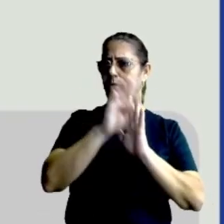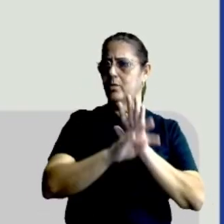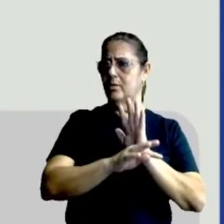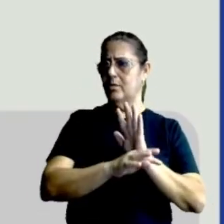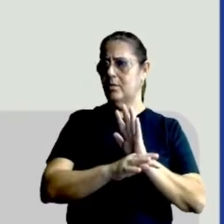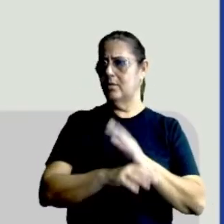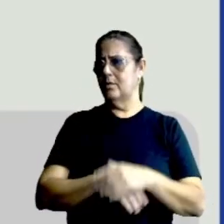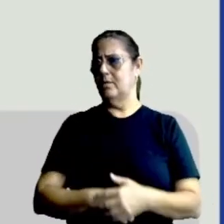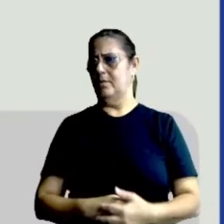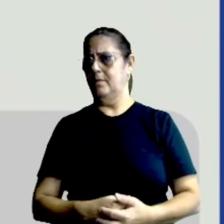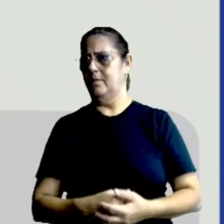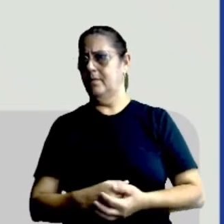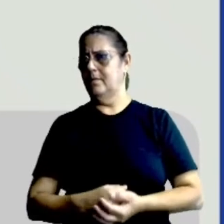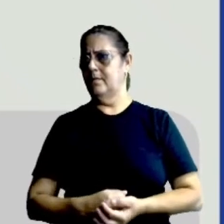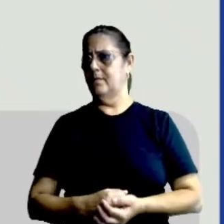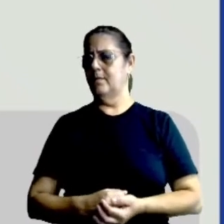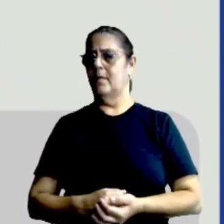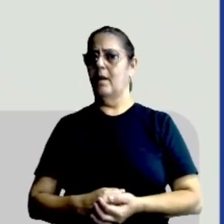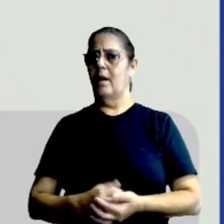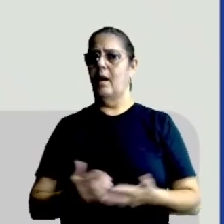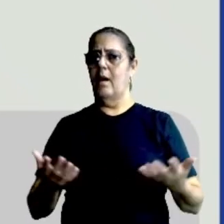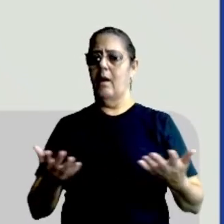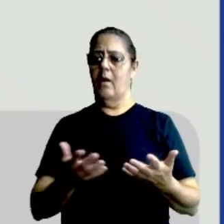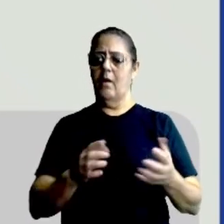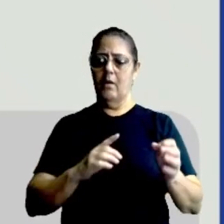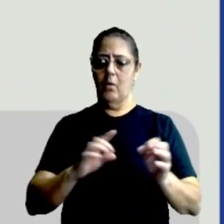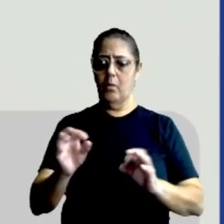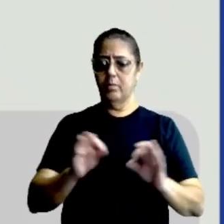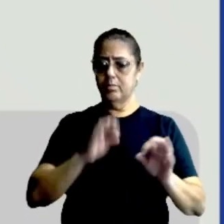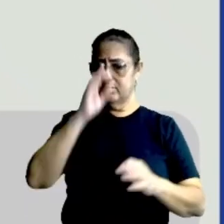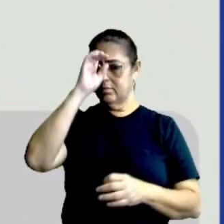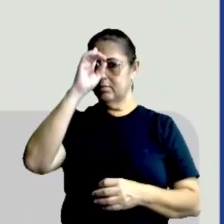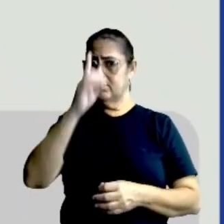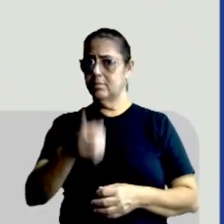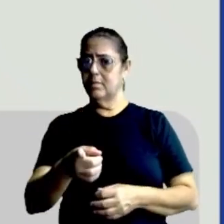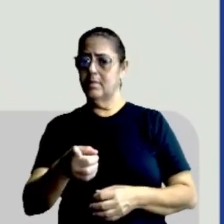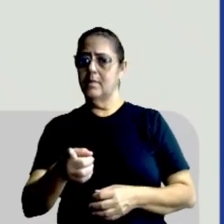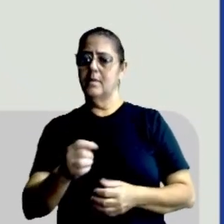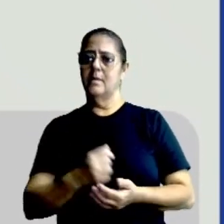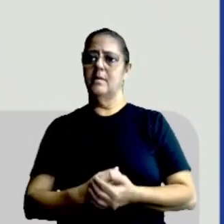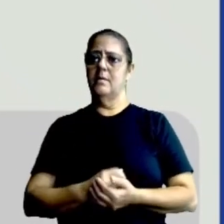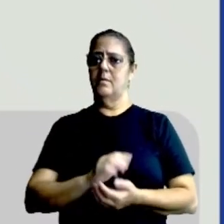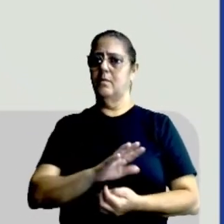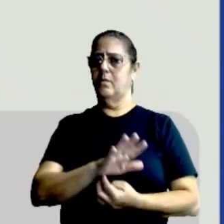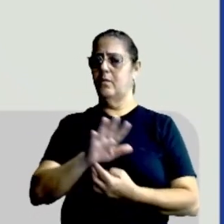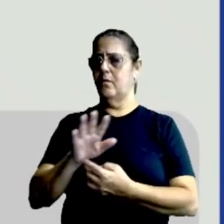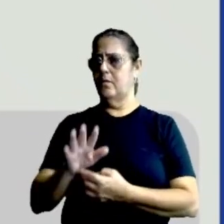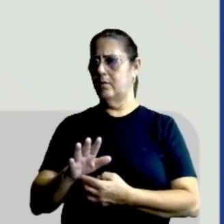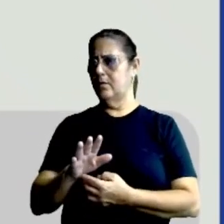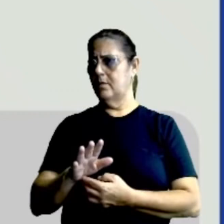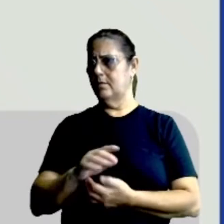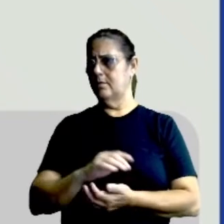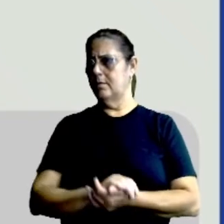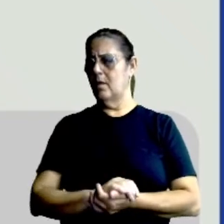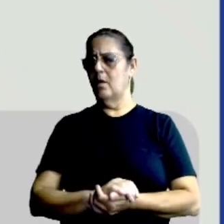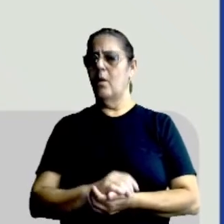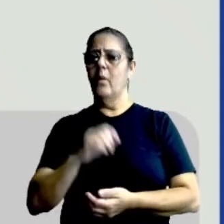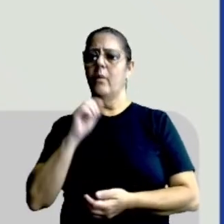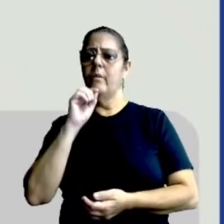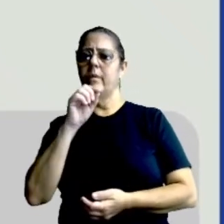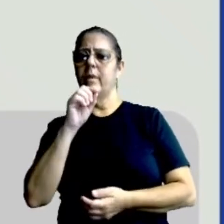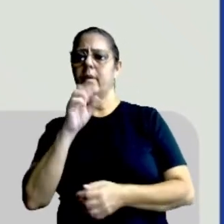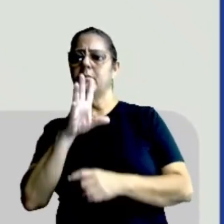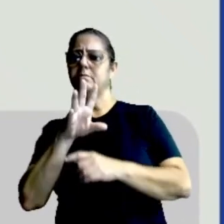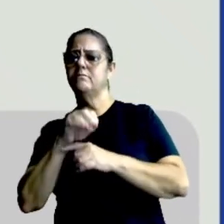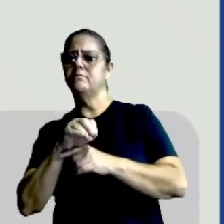o próximo comando ou seja o comando da sala de aula que se aplica a imagem é dá uma olhadinha na imagem